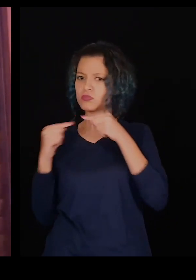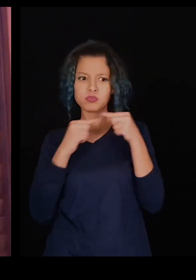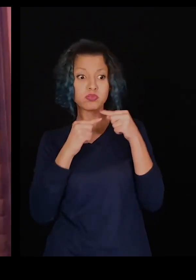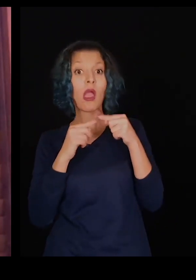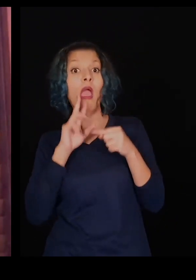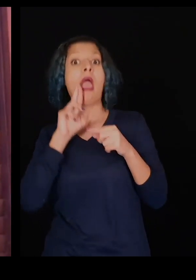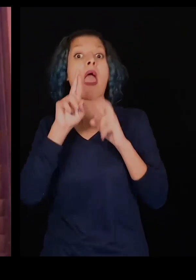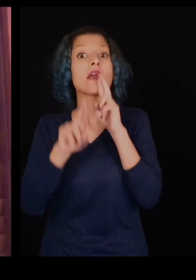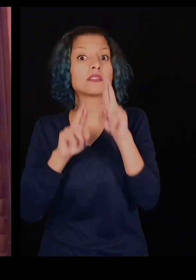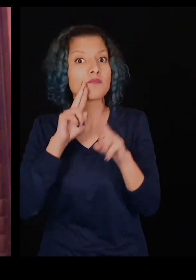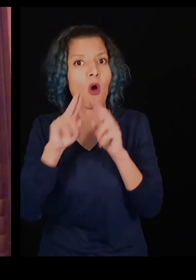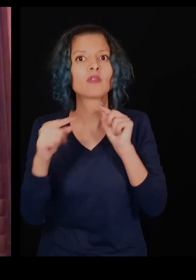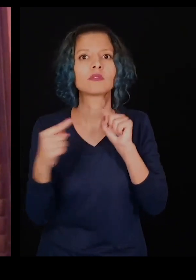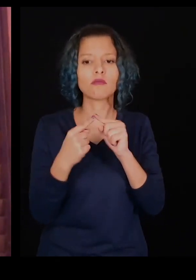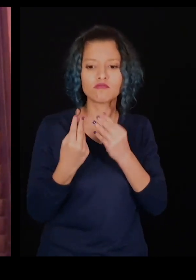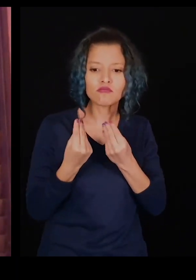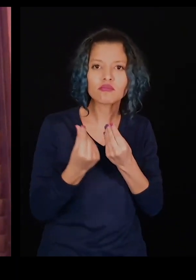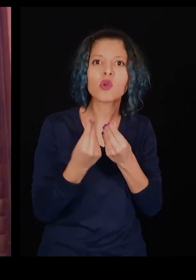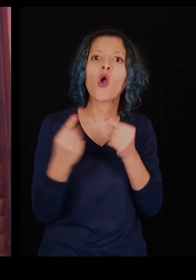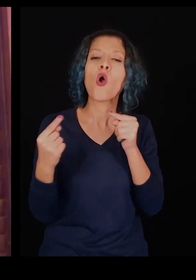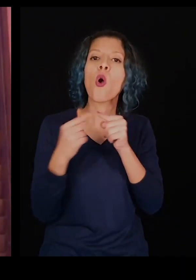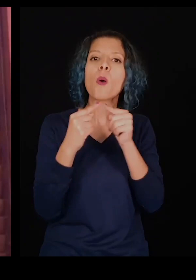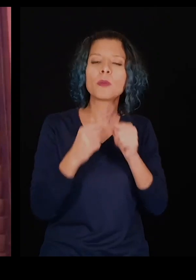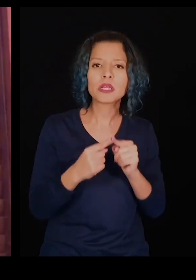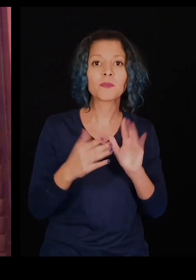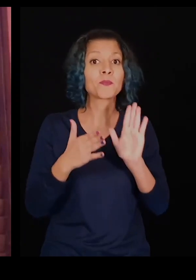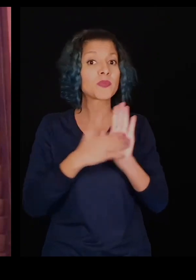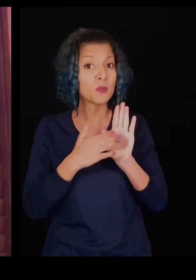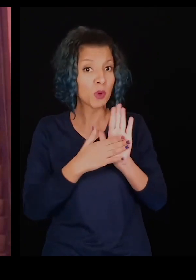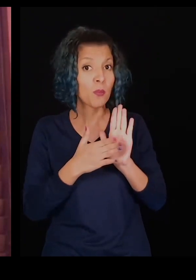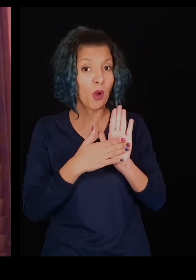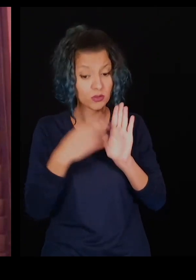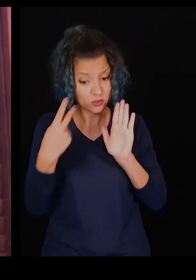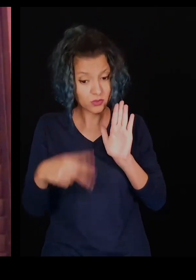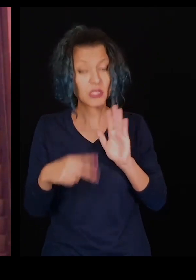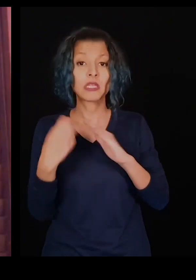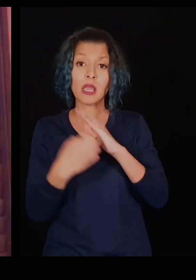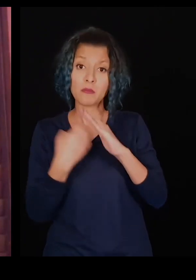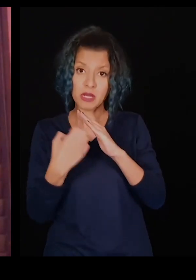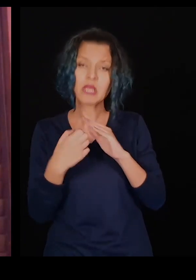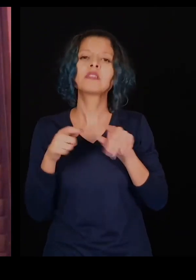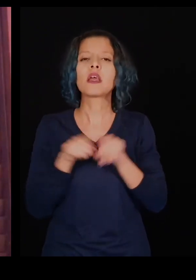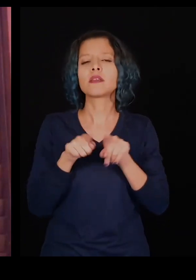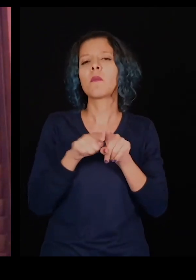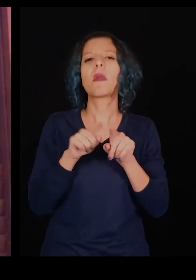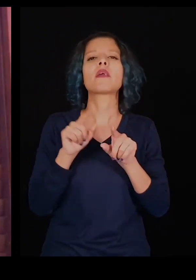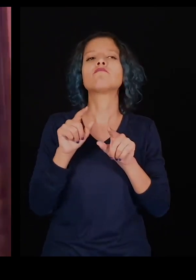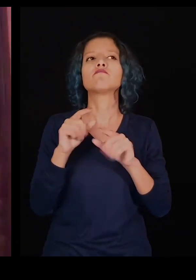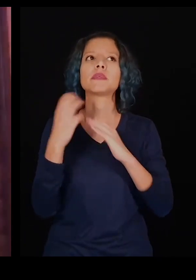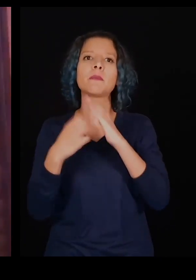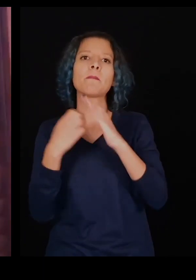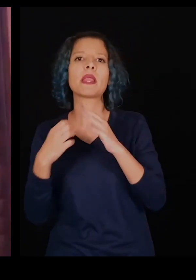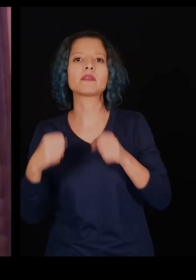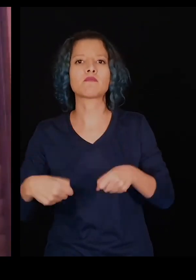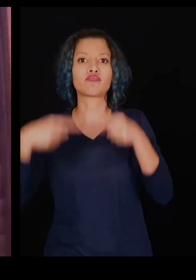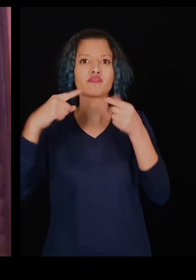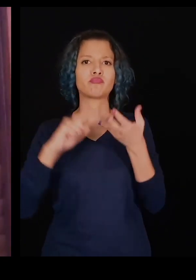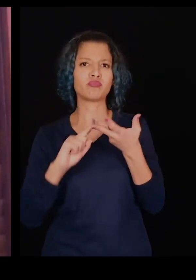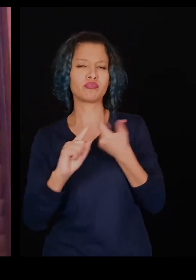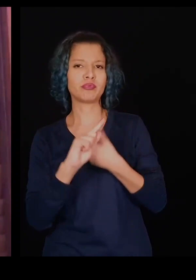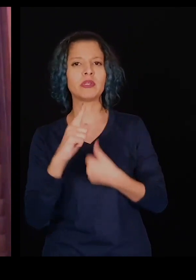mais alinhadas a esses propósitos da empresa e esses desafios da empresa, né? Mas eu queria um